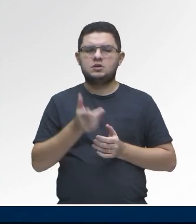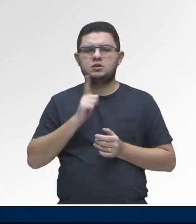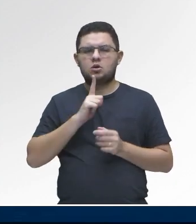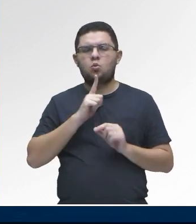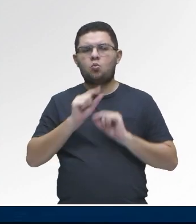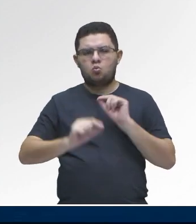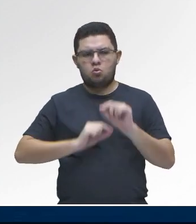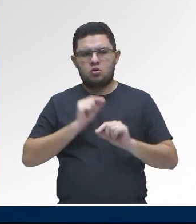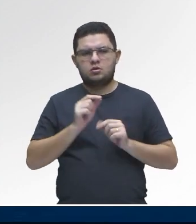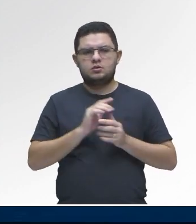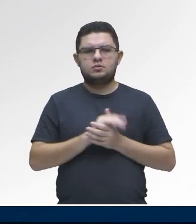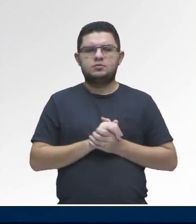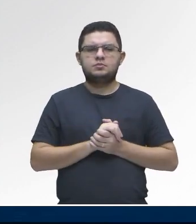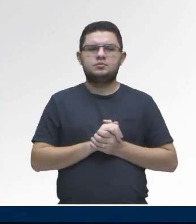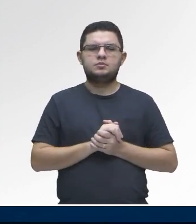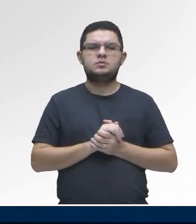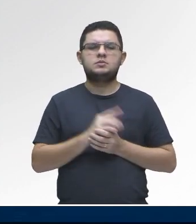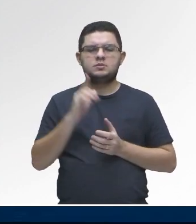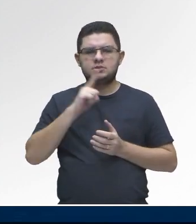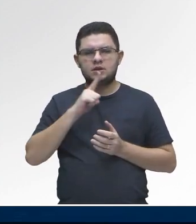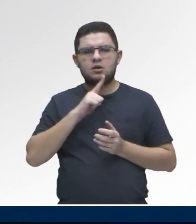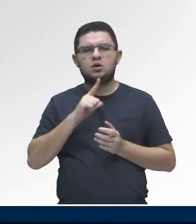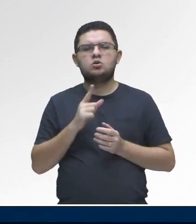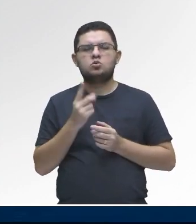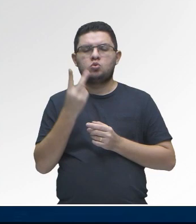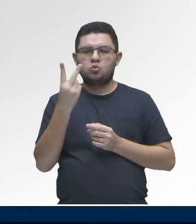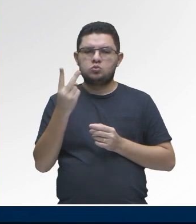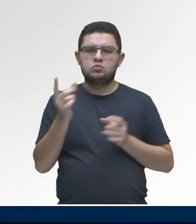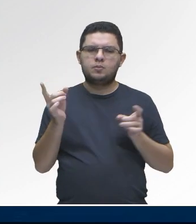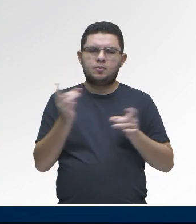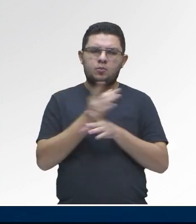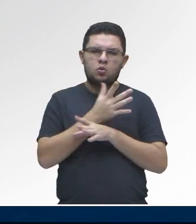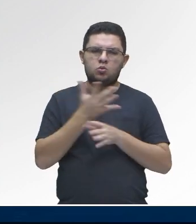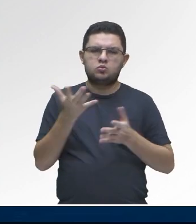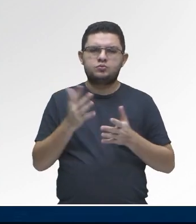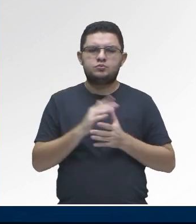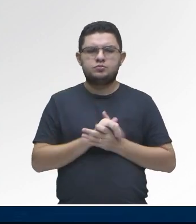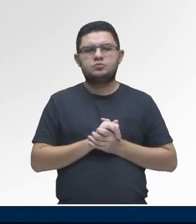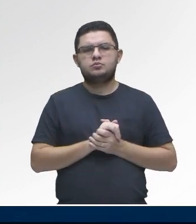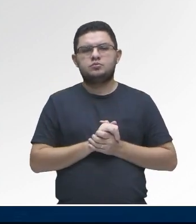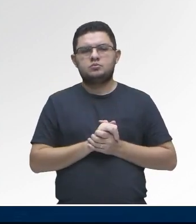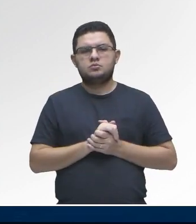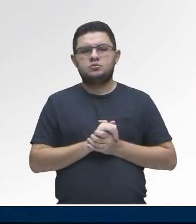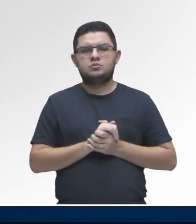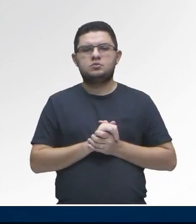dois números inteiros,